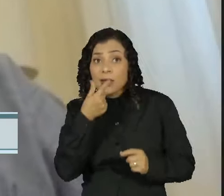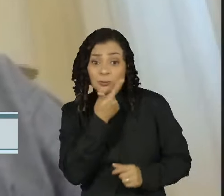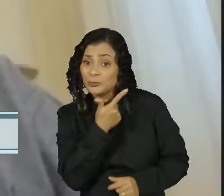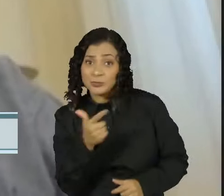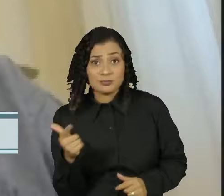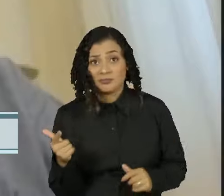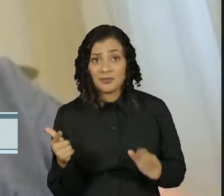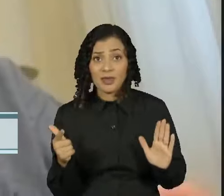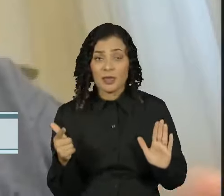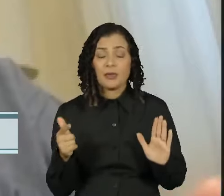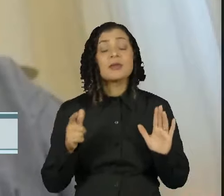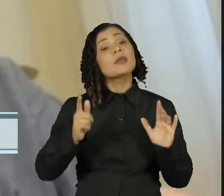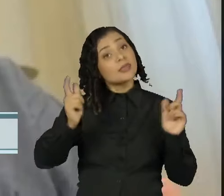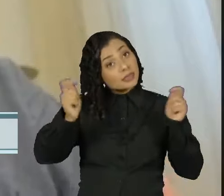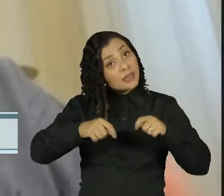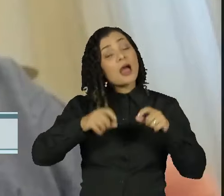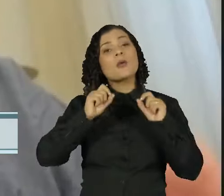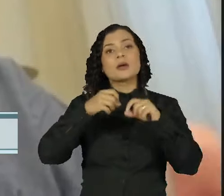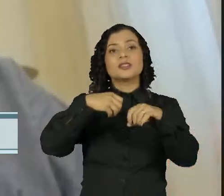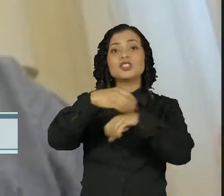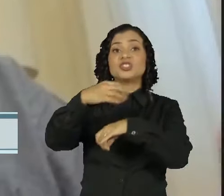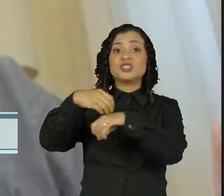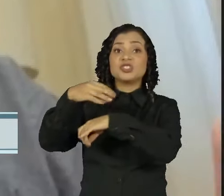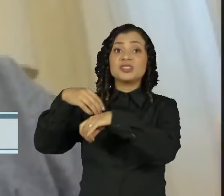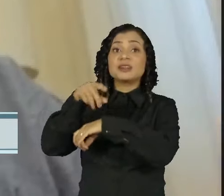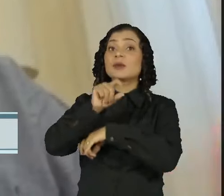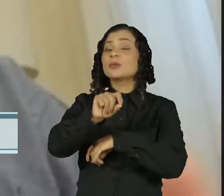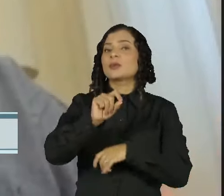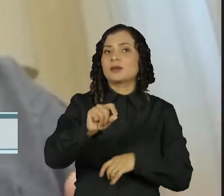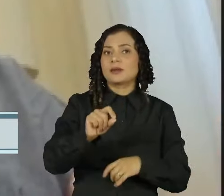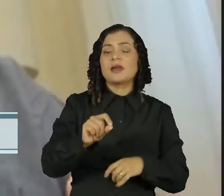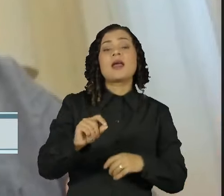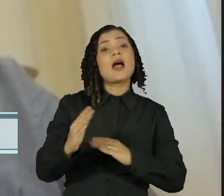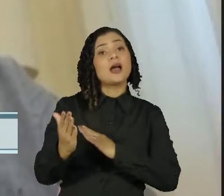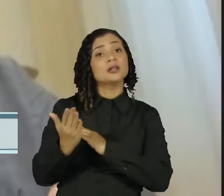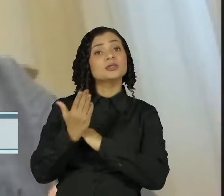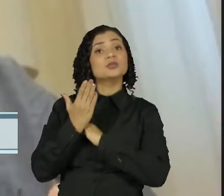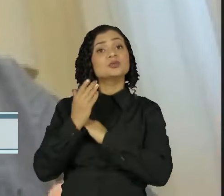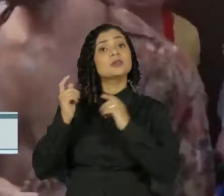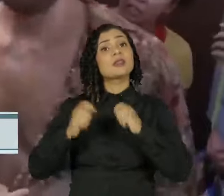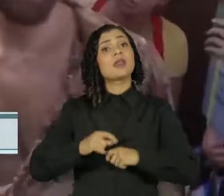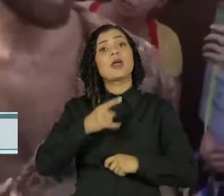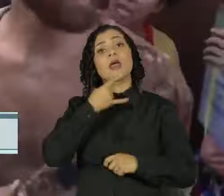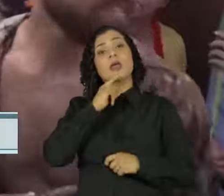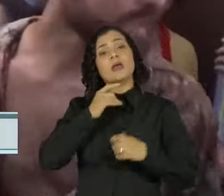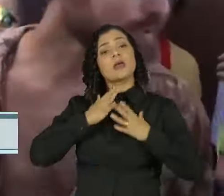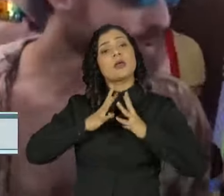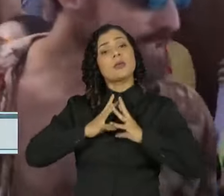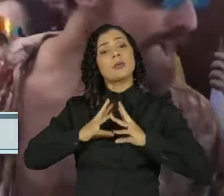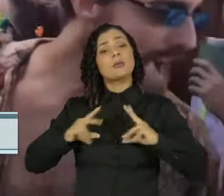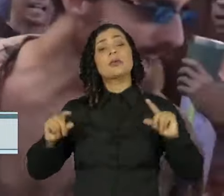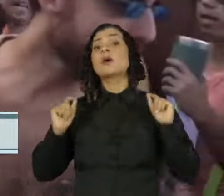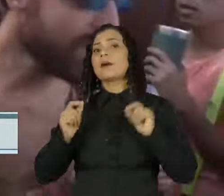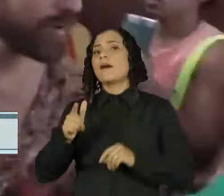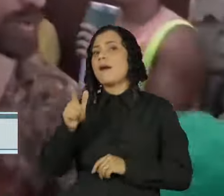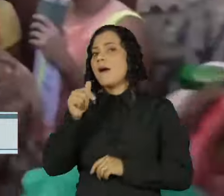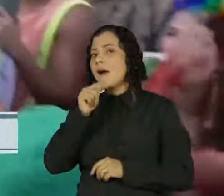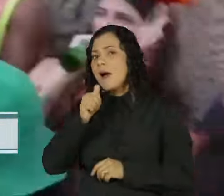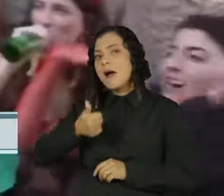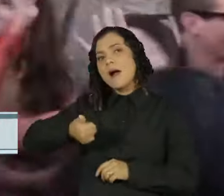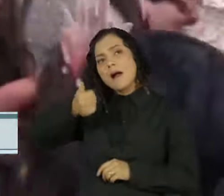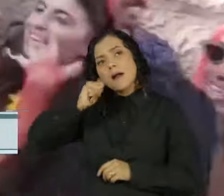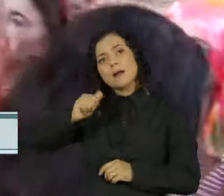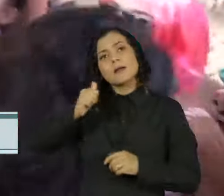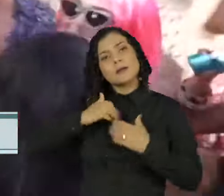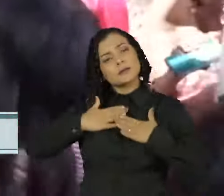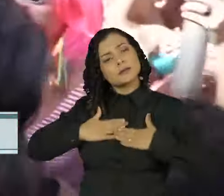que tem são medicamentos que atenuam os sintomas decorrentes da ressaca. Para prevenir mesmo a ressaca, tem